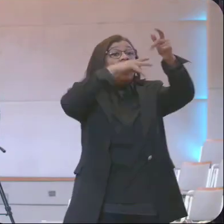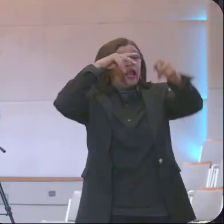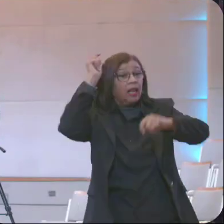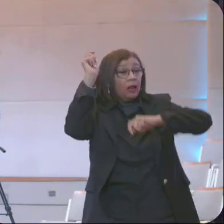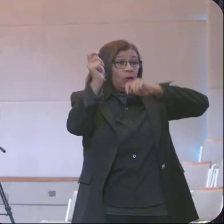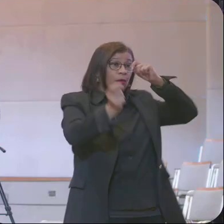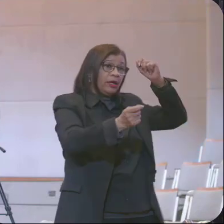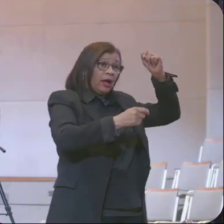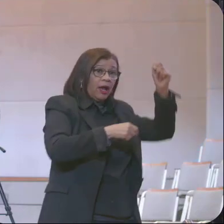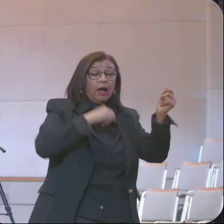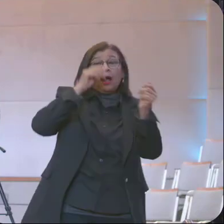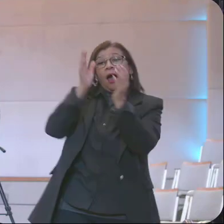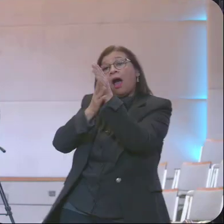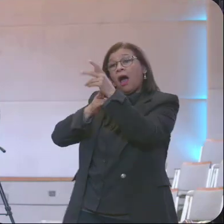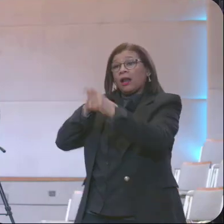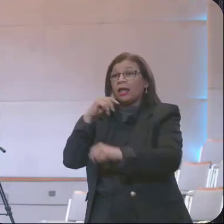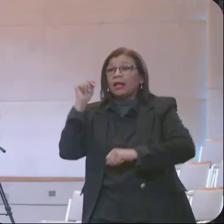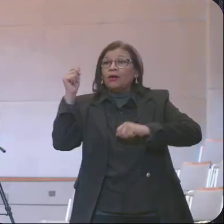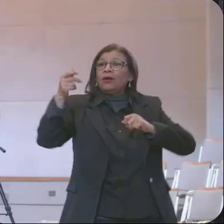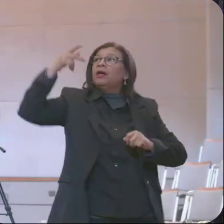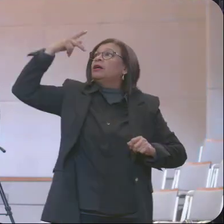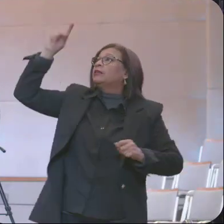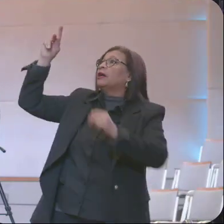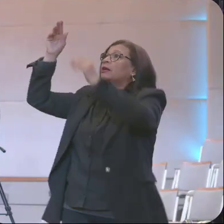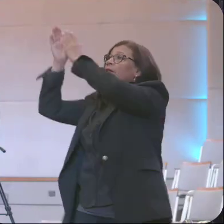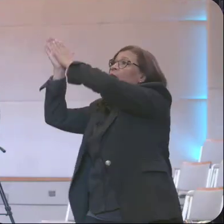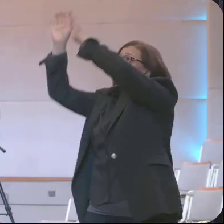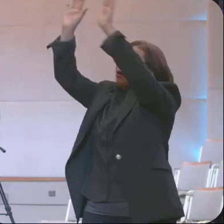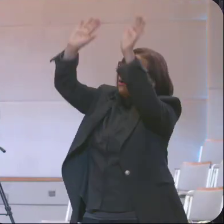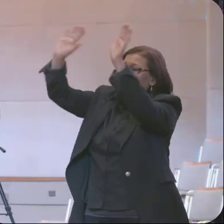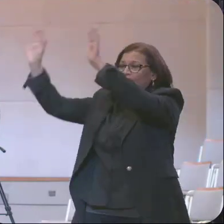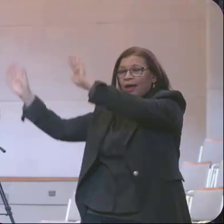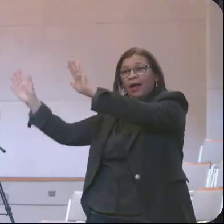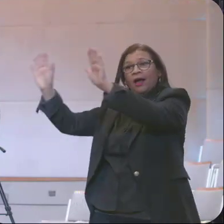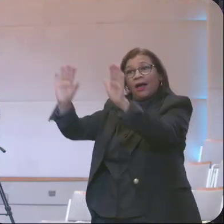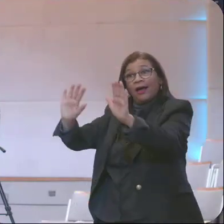adorarei. Aleluia, aleluia, Te